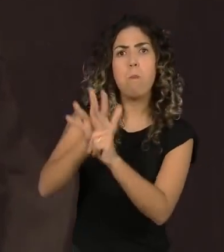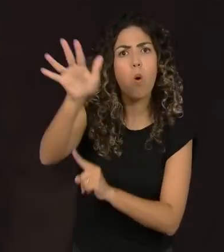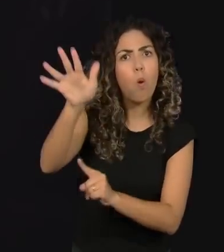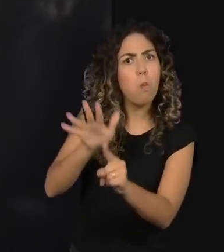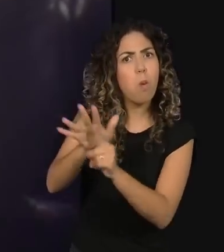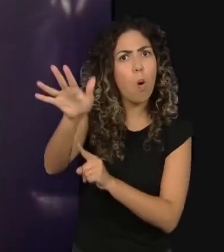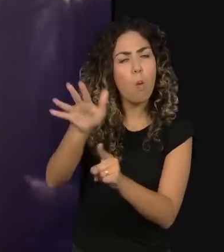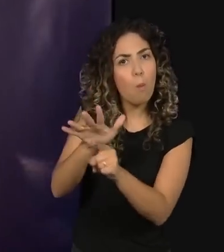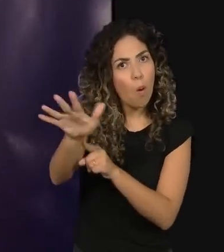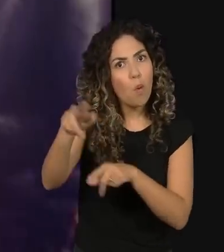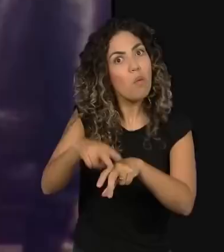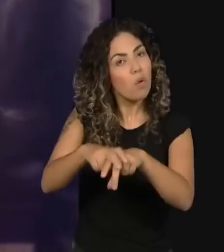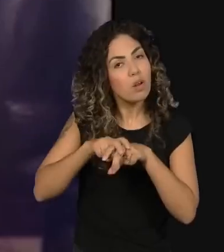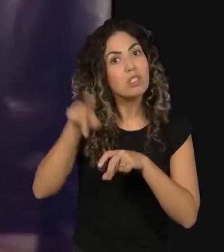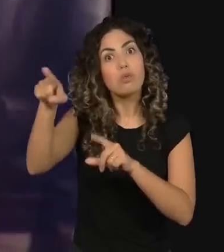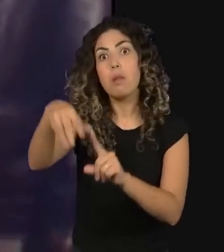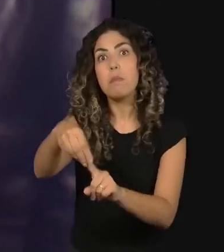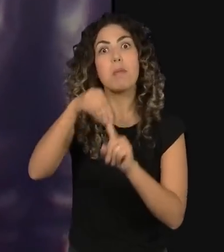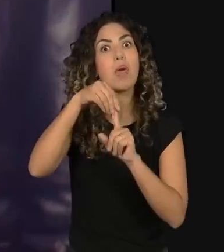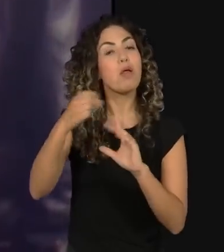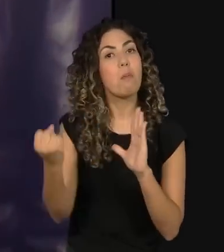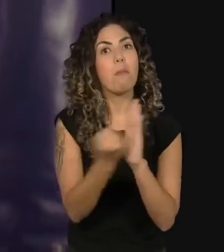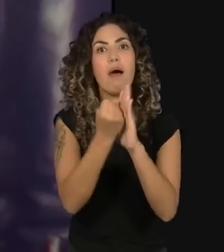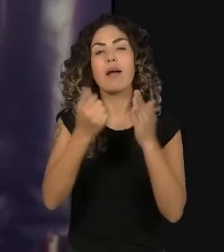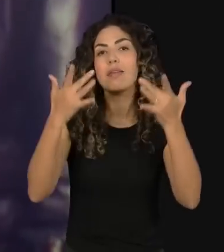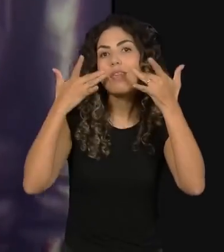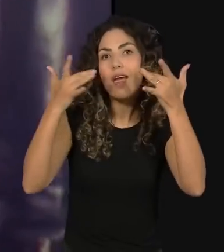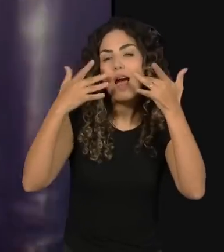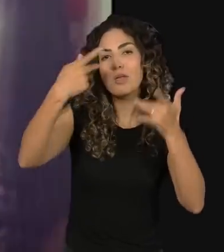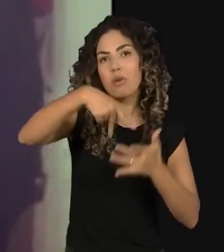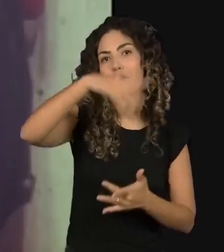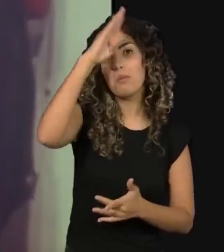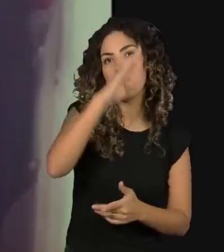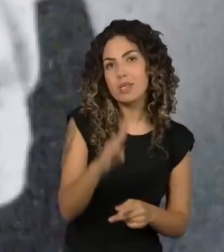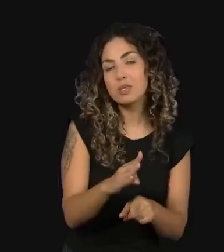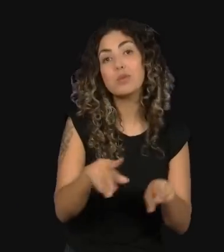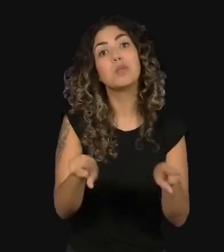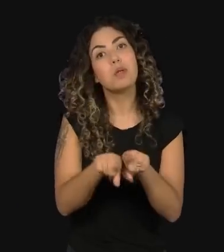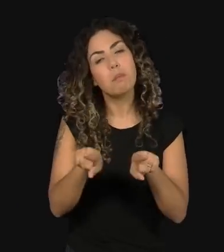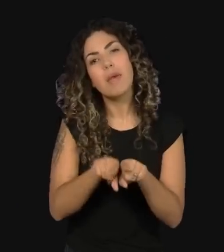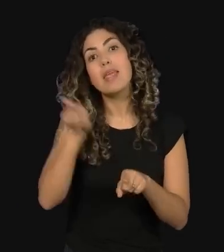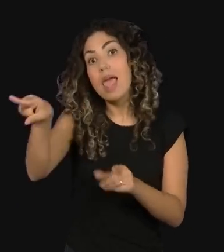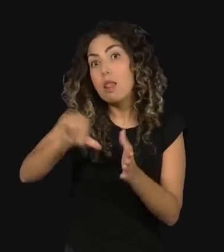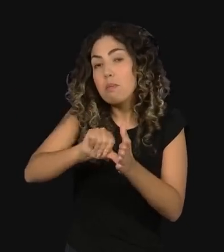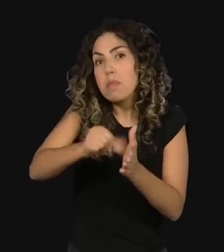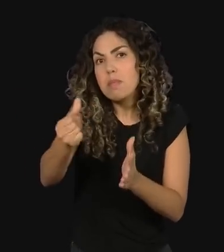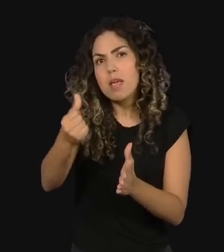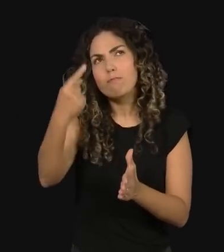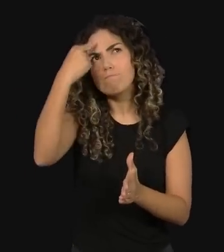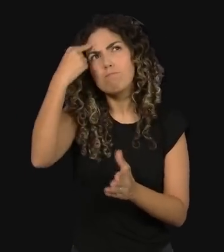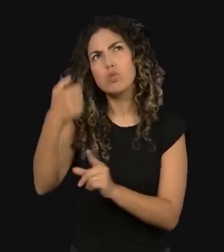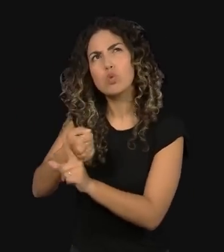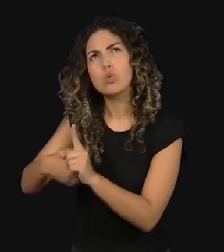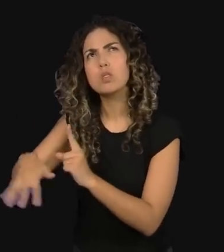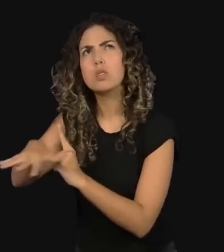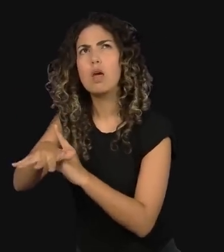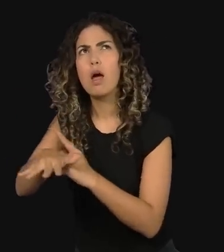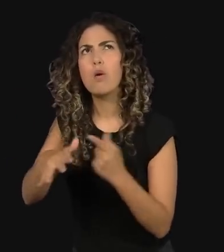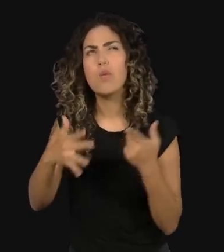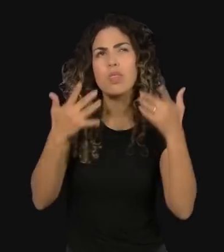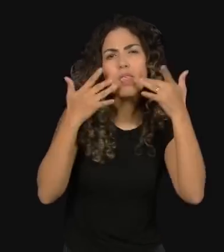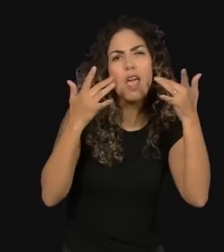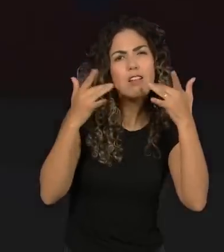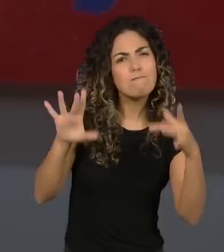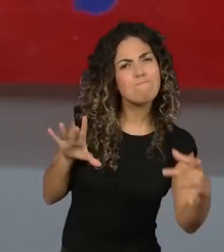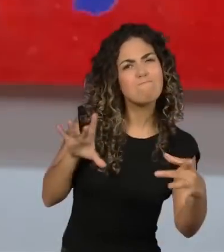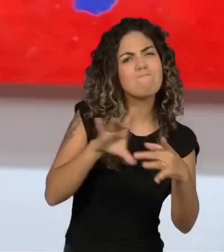de peças nacionais e um dos primeiros a abordar as questões sociais no teatro.